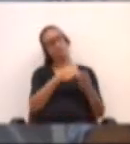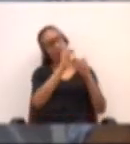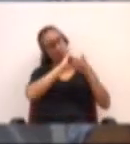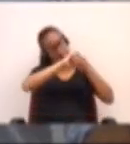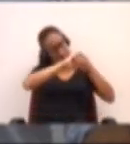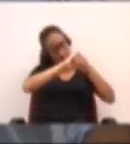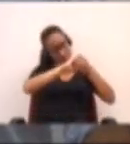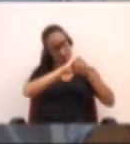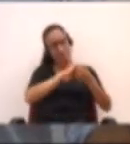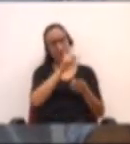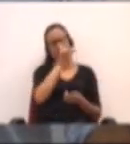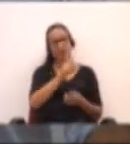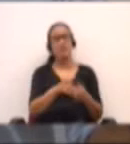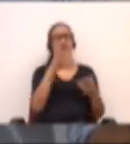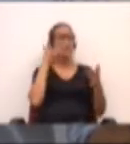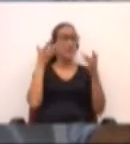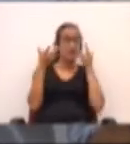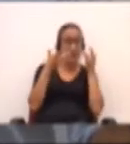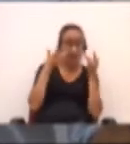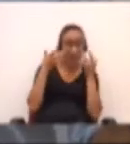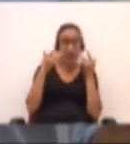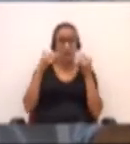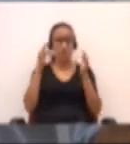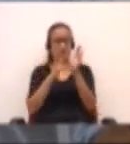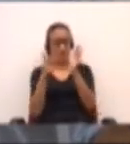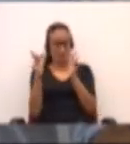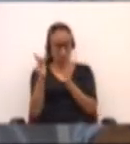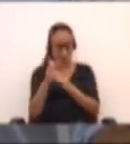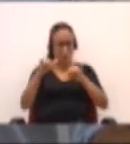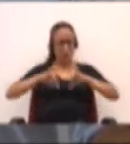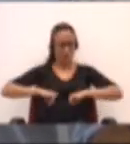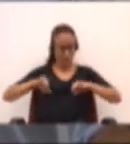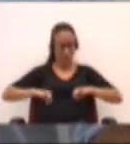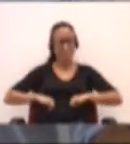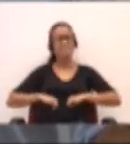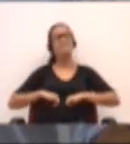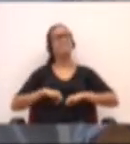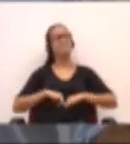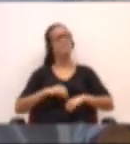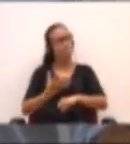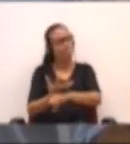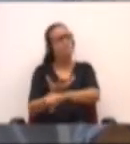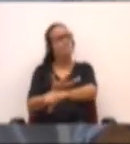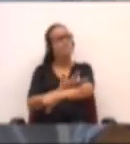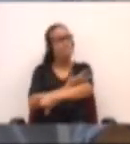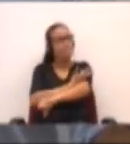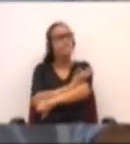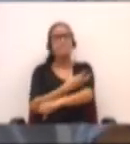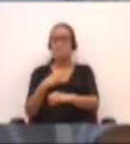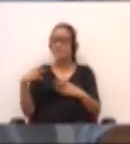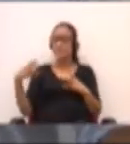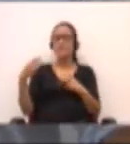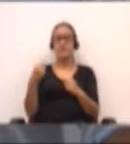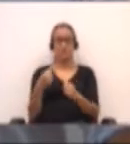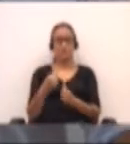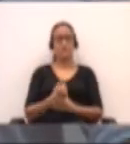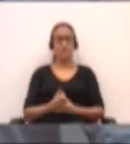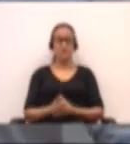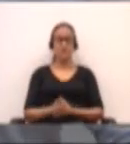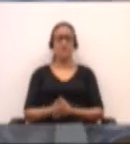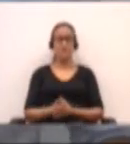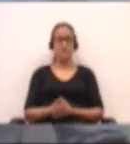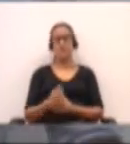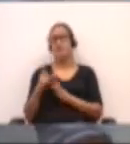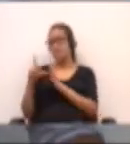via sacra que emocionou toda a cidade de Limeira no último dia 3 e 4. Com certeza o Farid